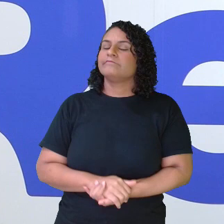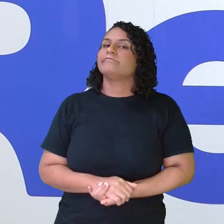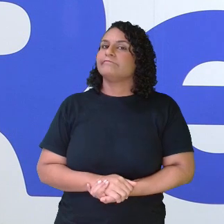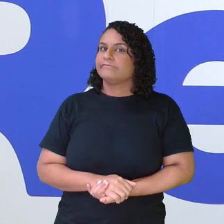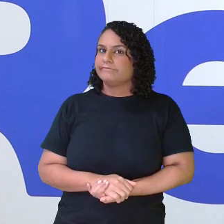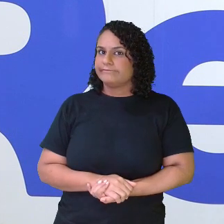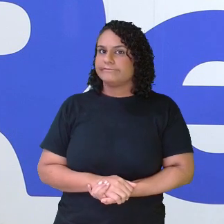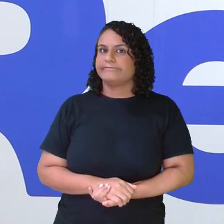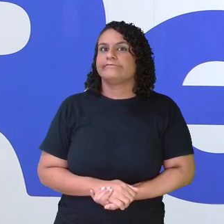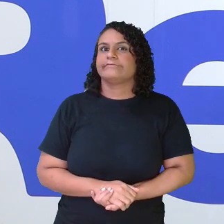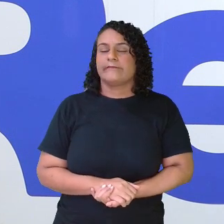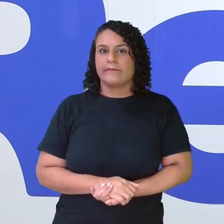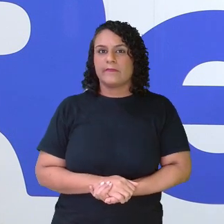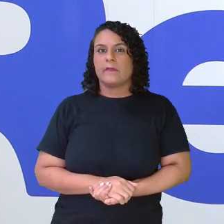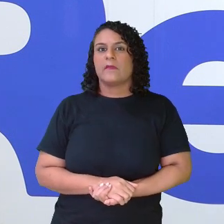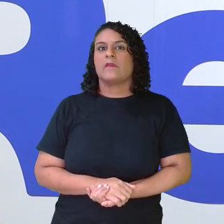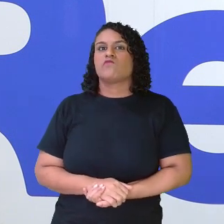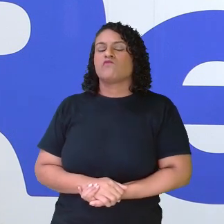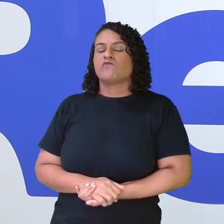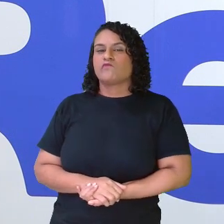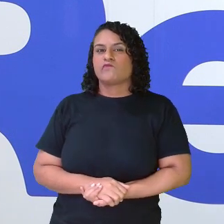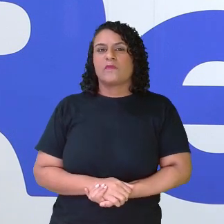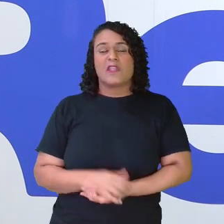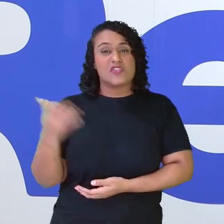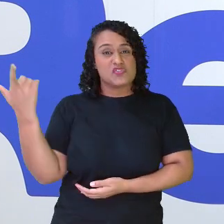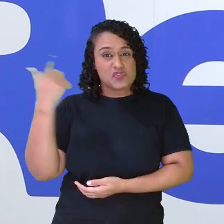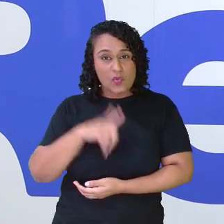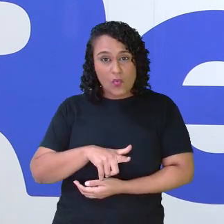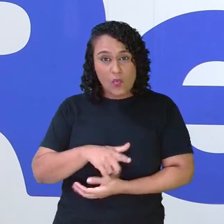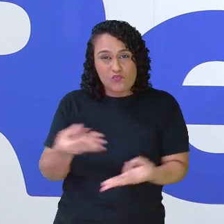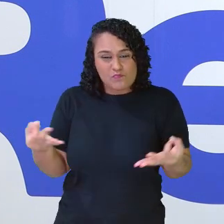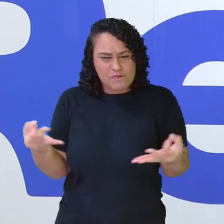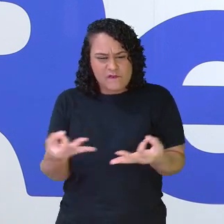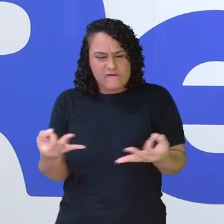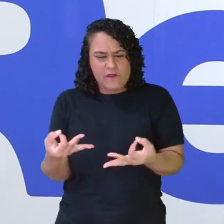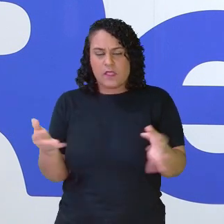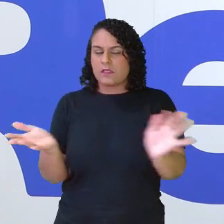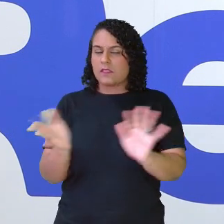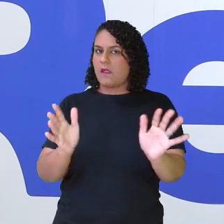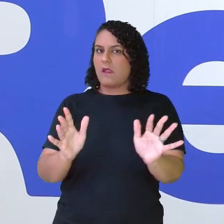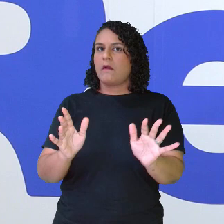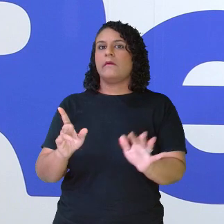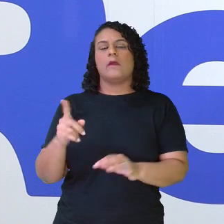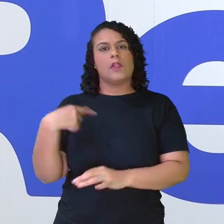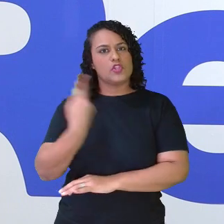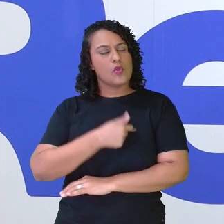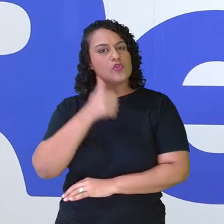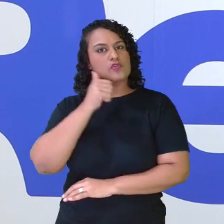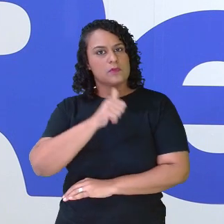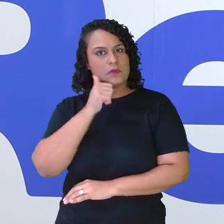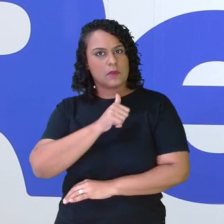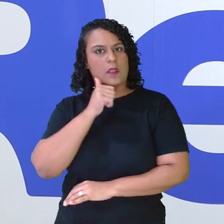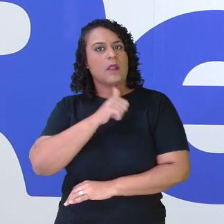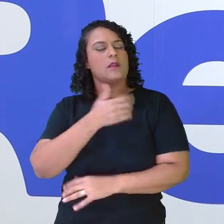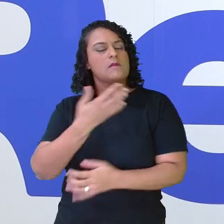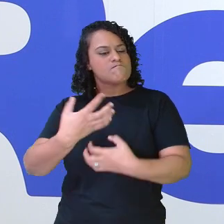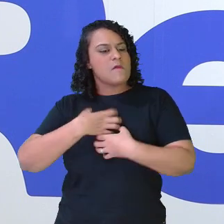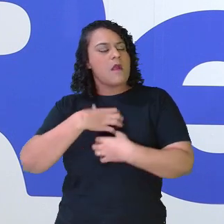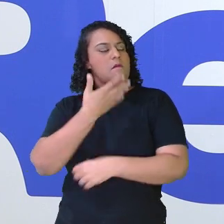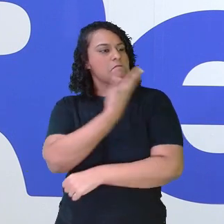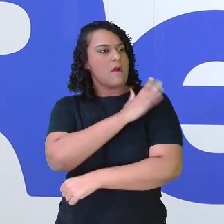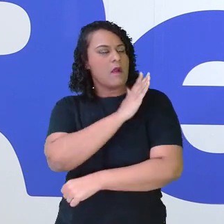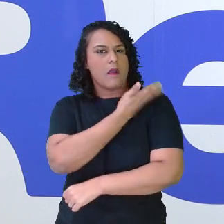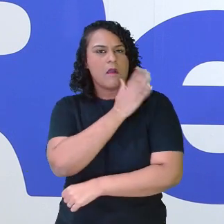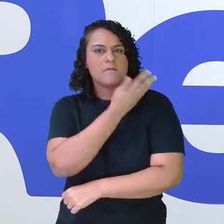gente ainda não chegou no ideal, tá? A gente ainda sofre discriminação, preconceito, a gente ainda está